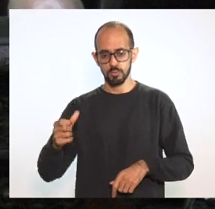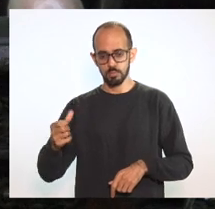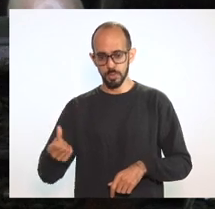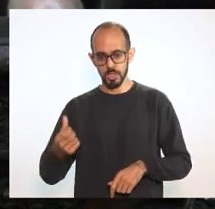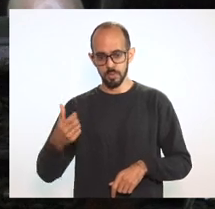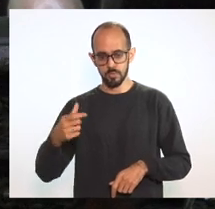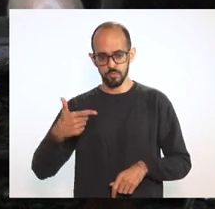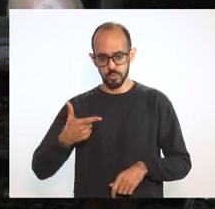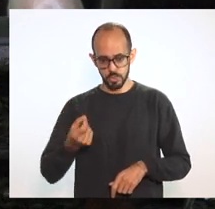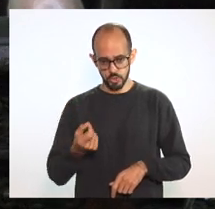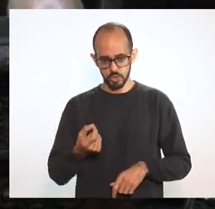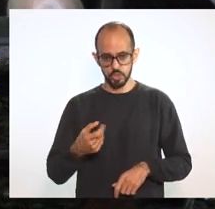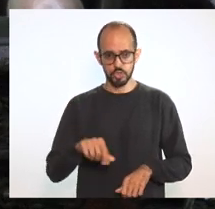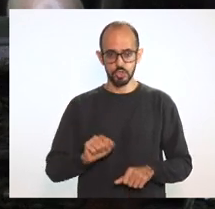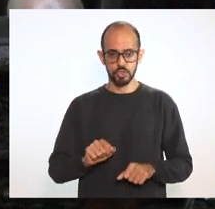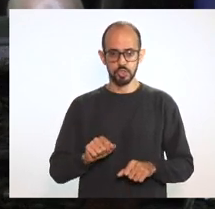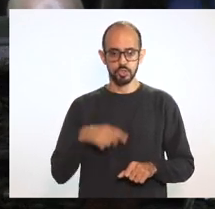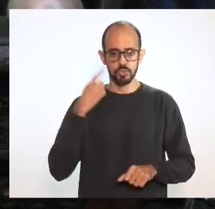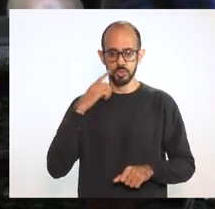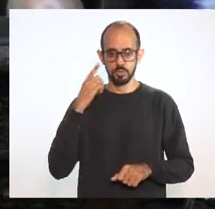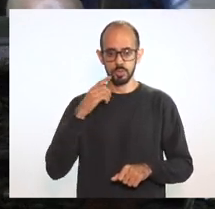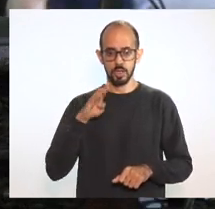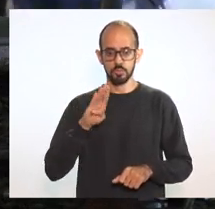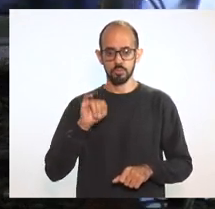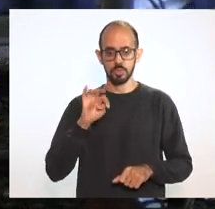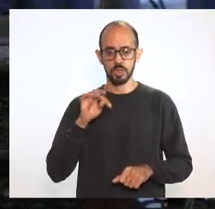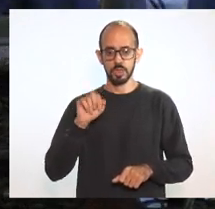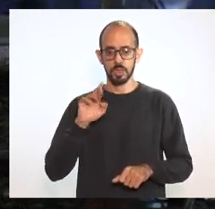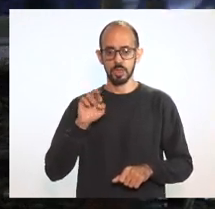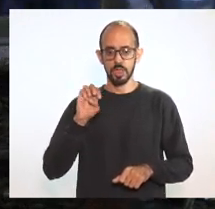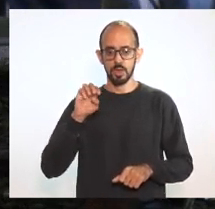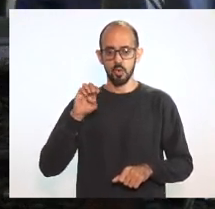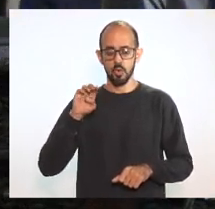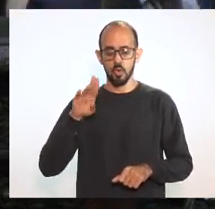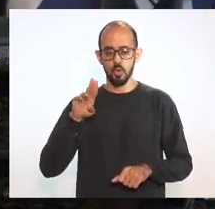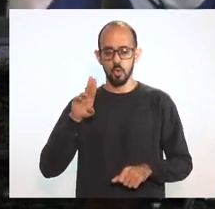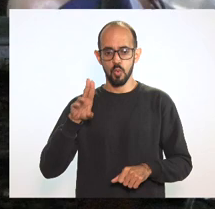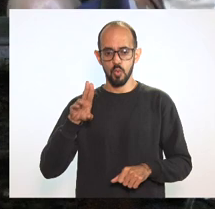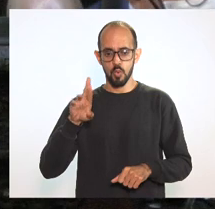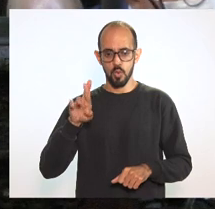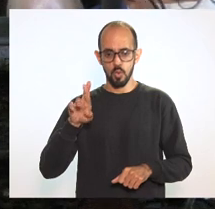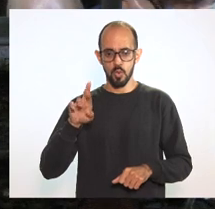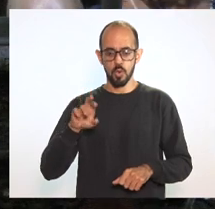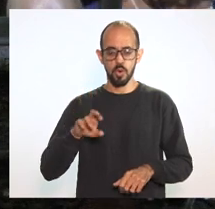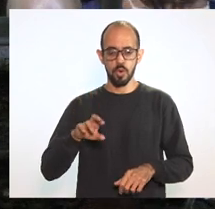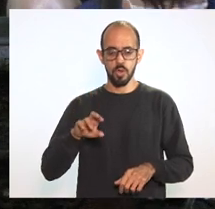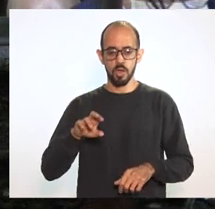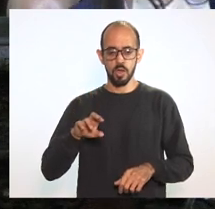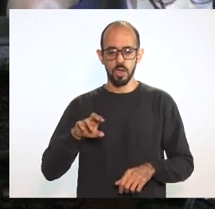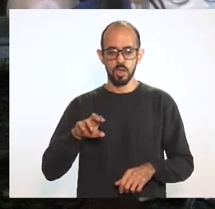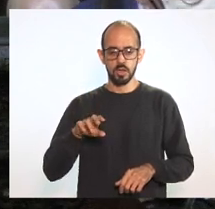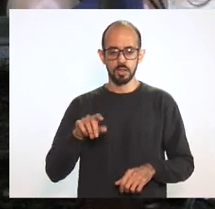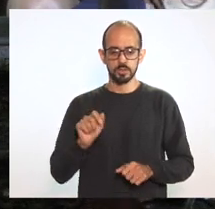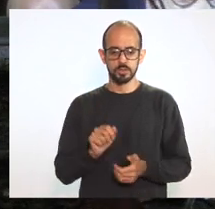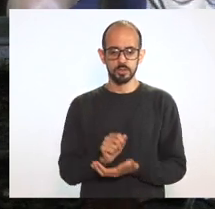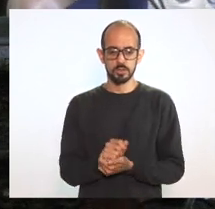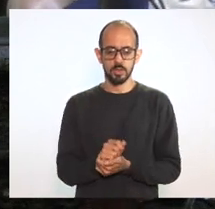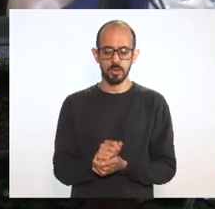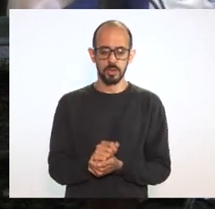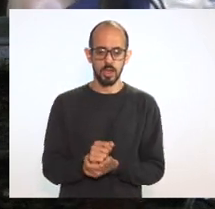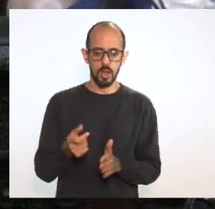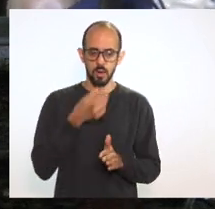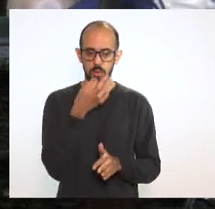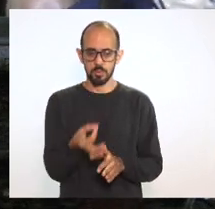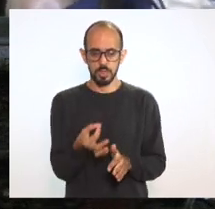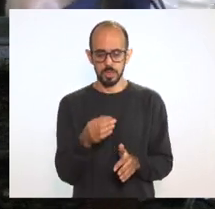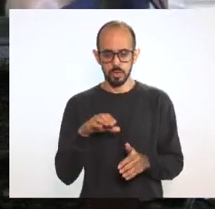Jair Bittencourt, que concede medalha Tiradentes respectivo diploma ao subtenente policial militar Wander Quintino da Silva, pendente de pareceres das